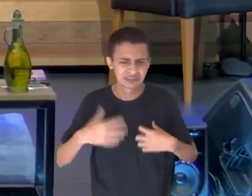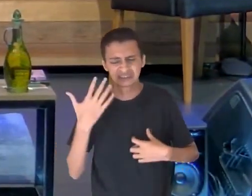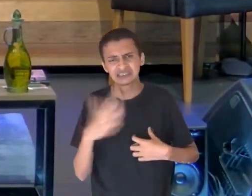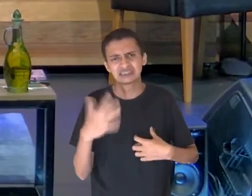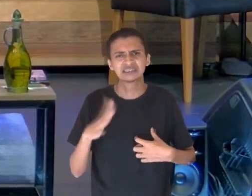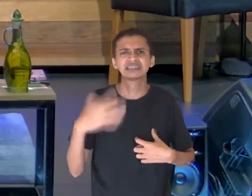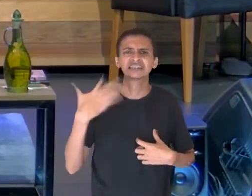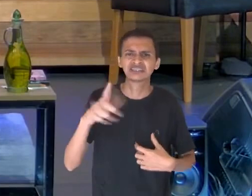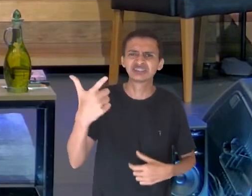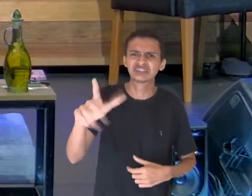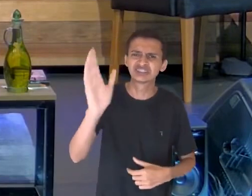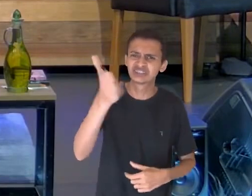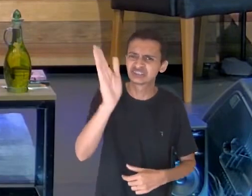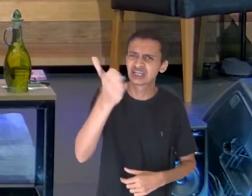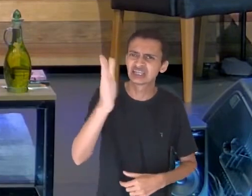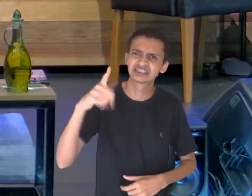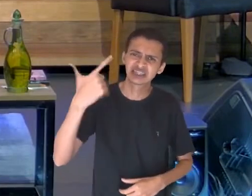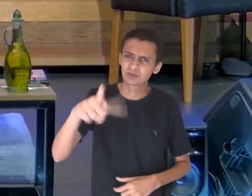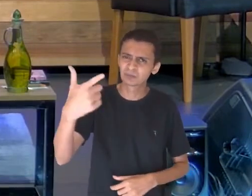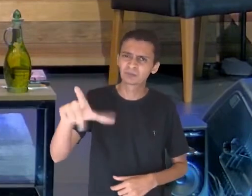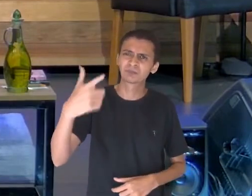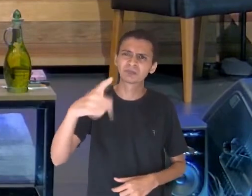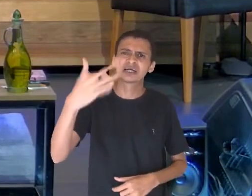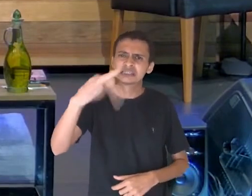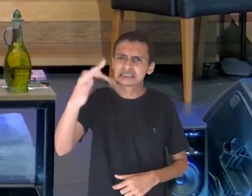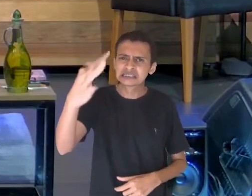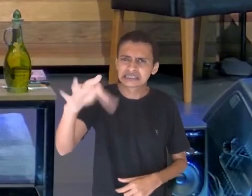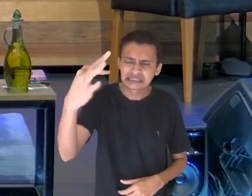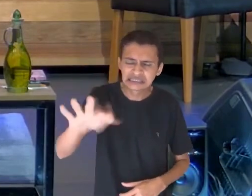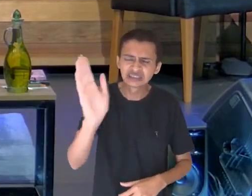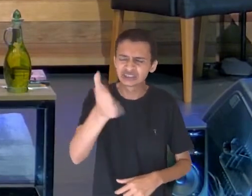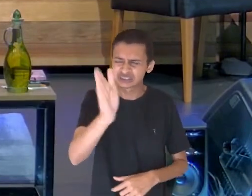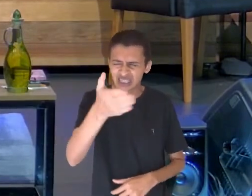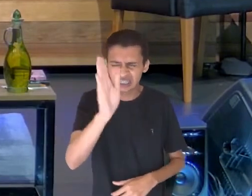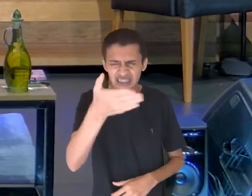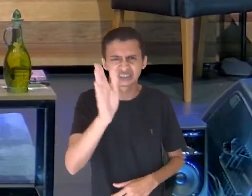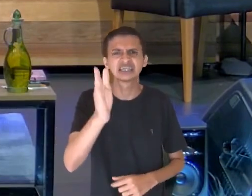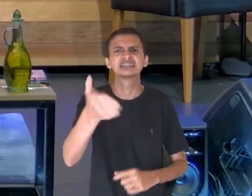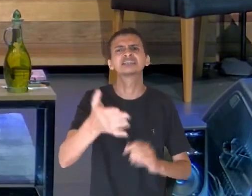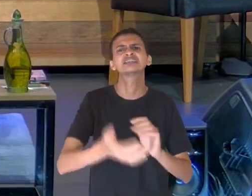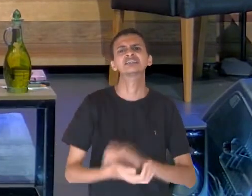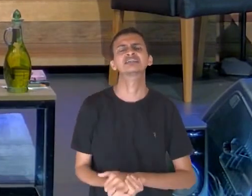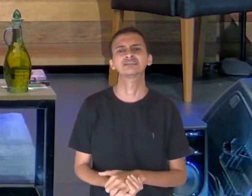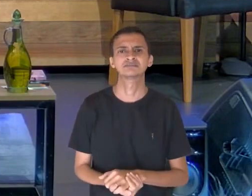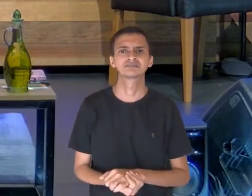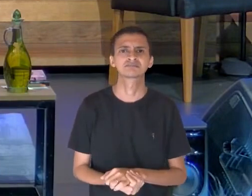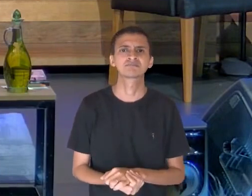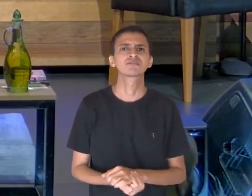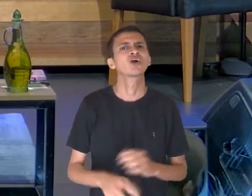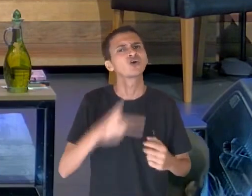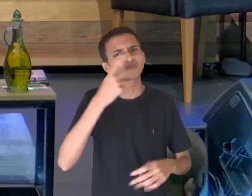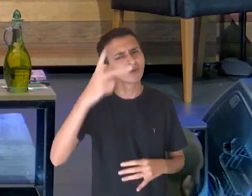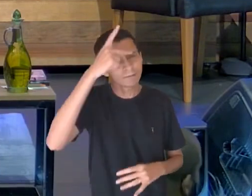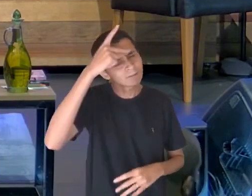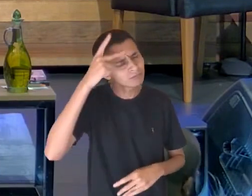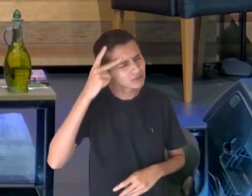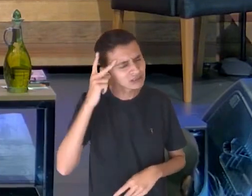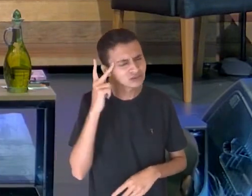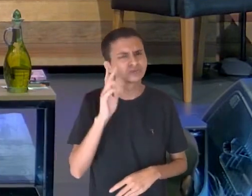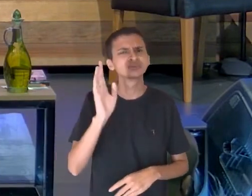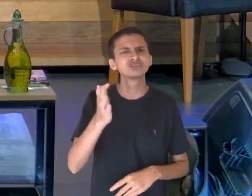amassado igual banana com aveia e farinha láctea quando a mãe quer fazer uma papinha para uma criança. Eu estou falando com